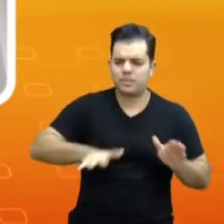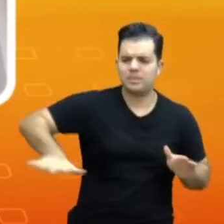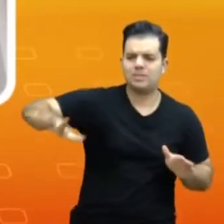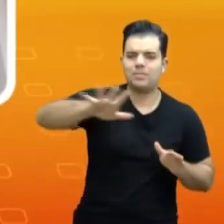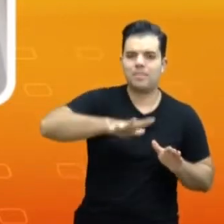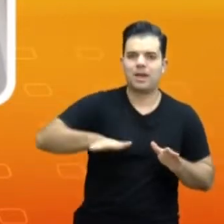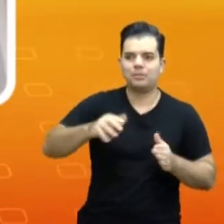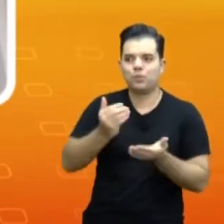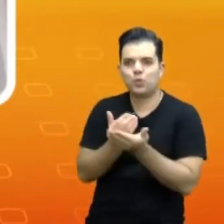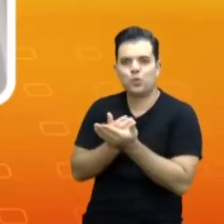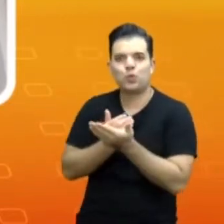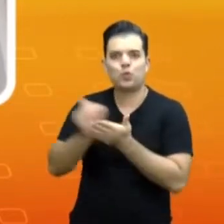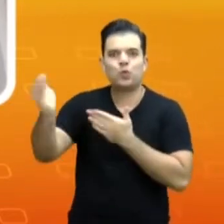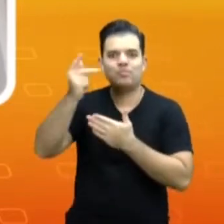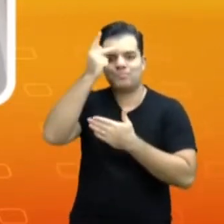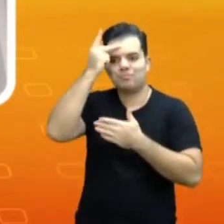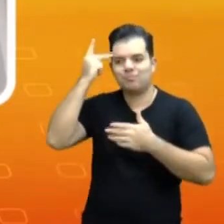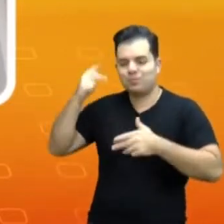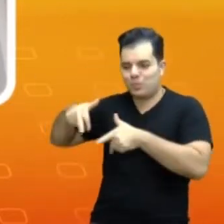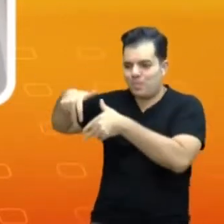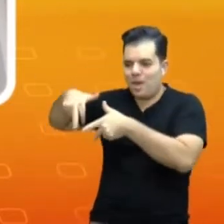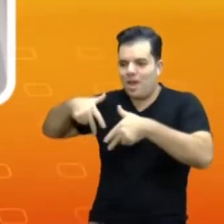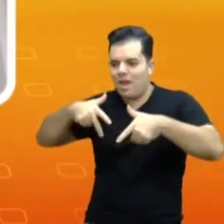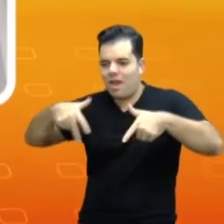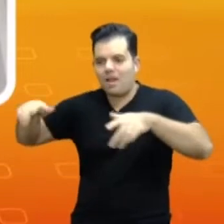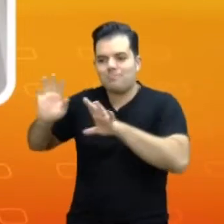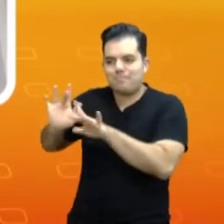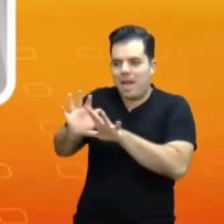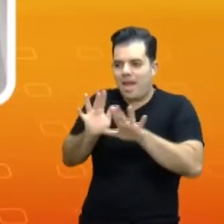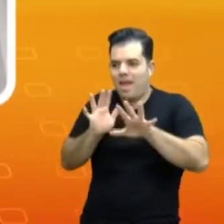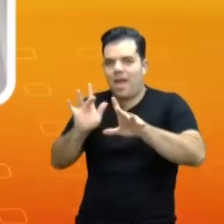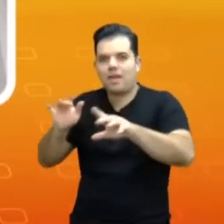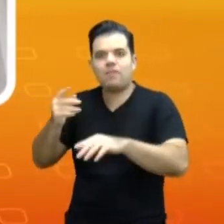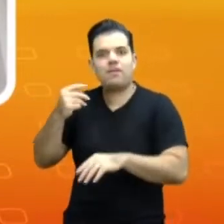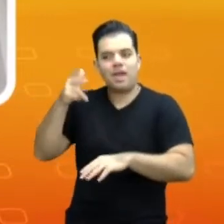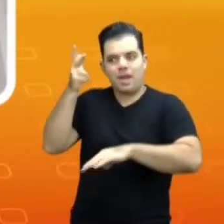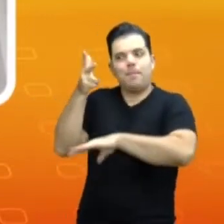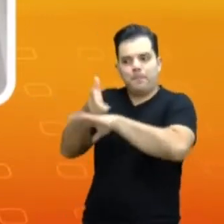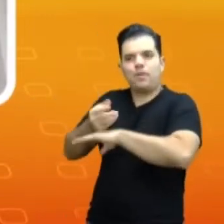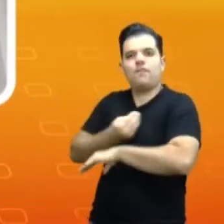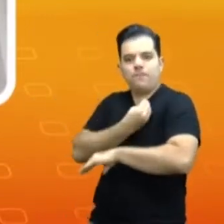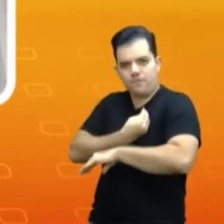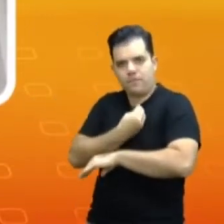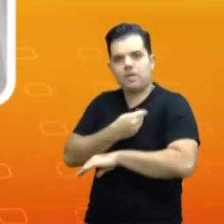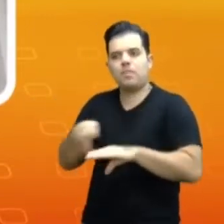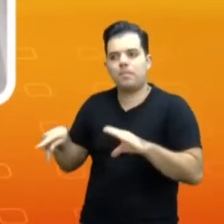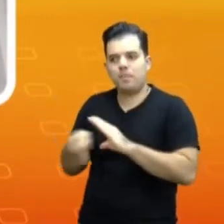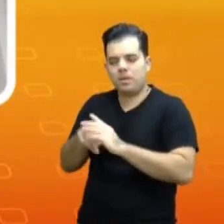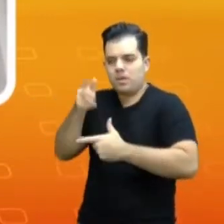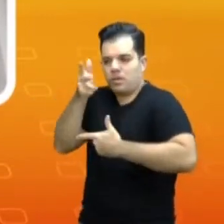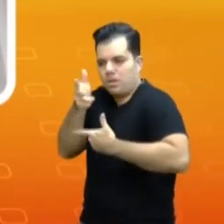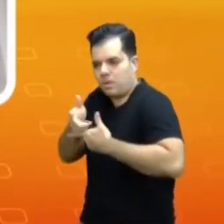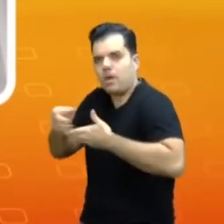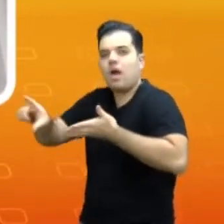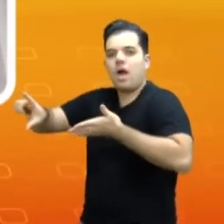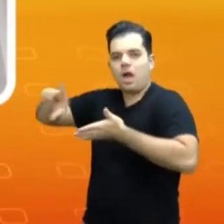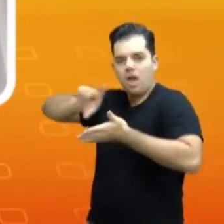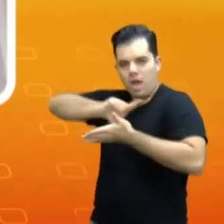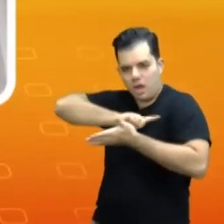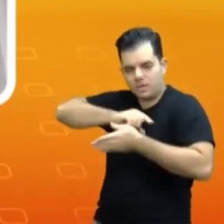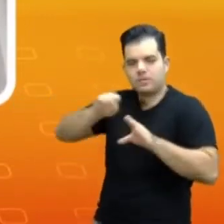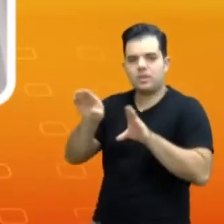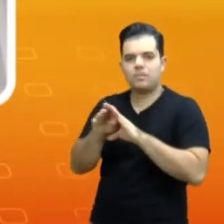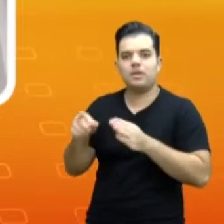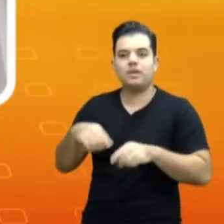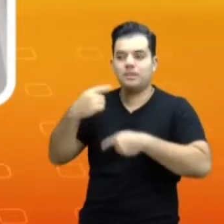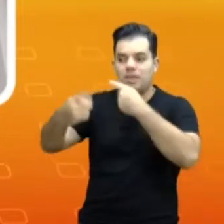cerimônia de abertura, onde a gente estava com os apresentadores ali, fazendo a cerimônia ao vivo, com a imagem deles antes da cerimônia iniciar